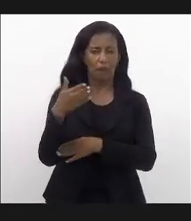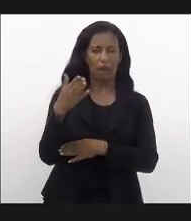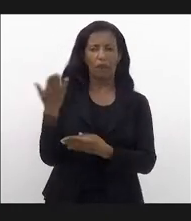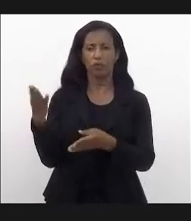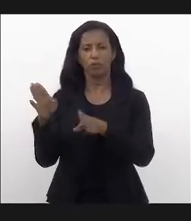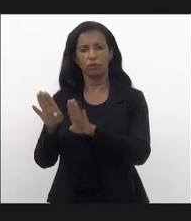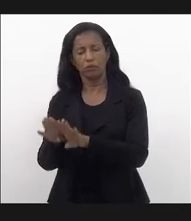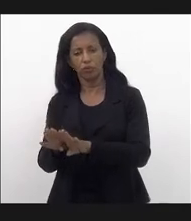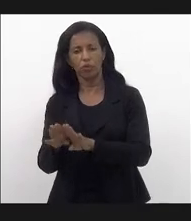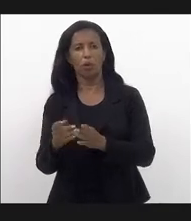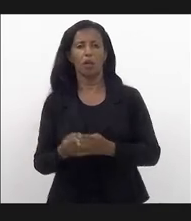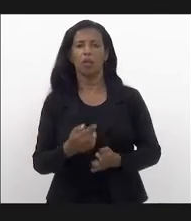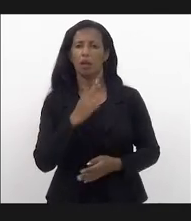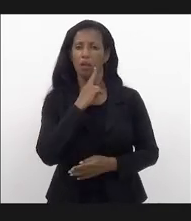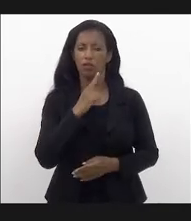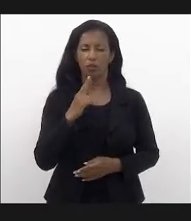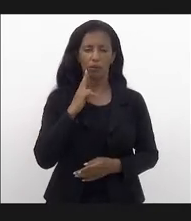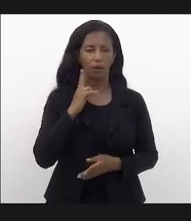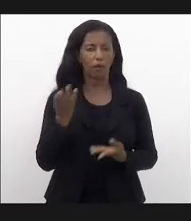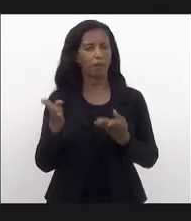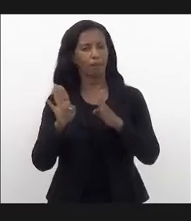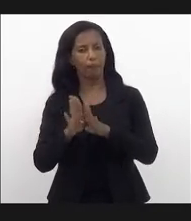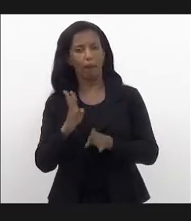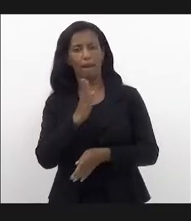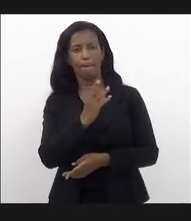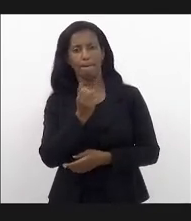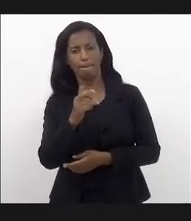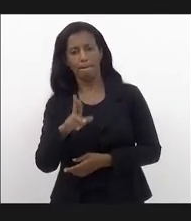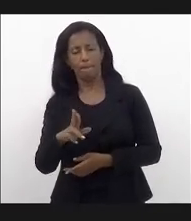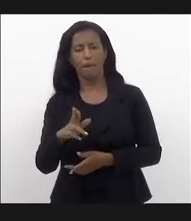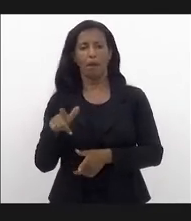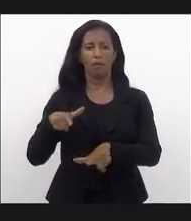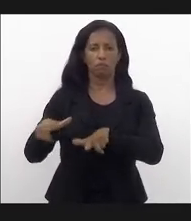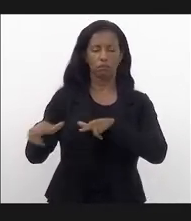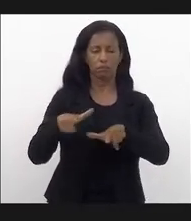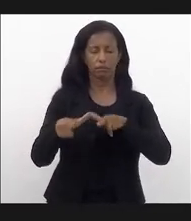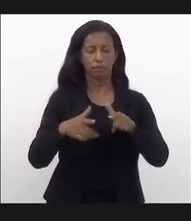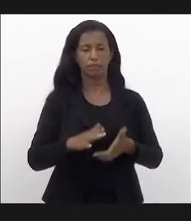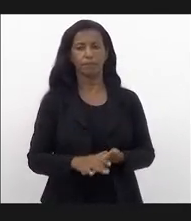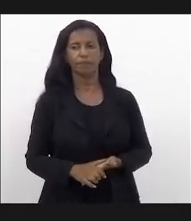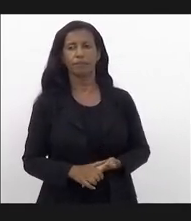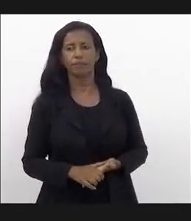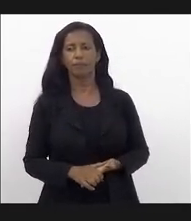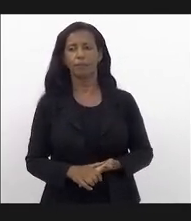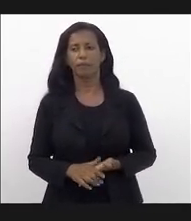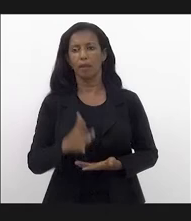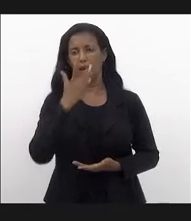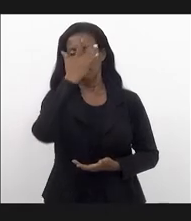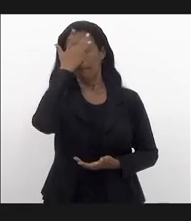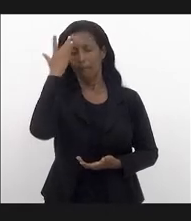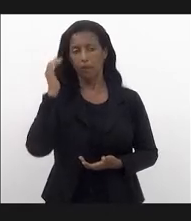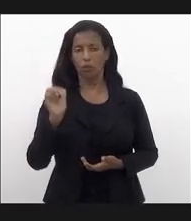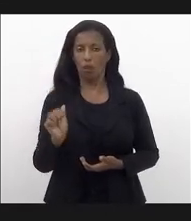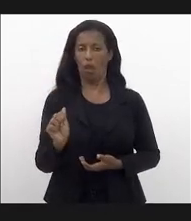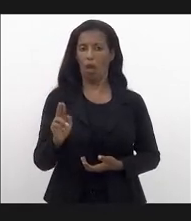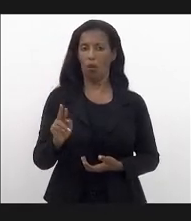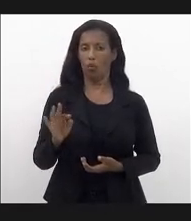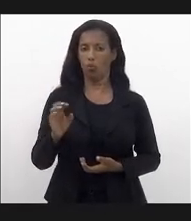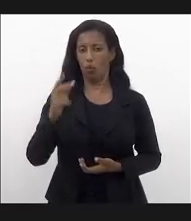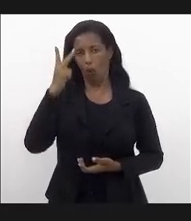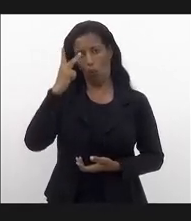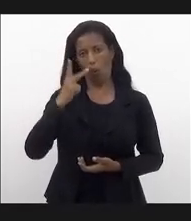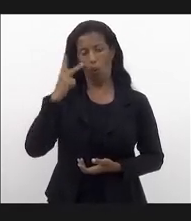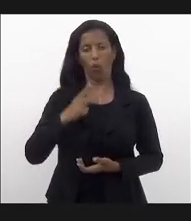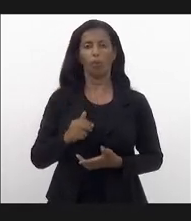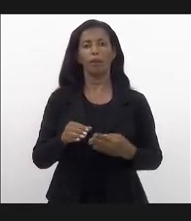rede de restaurantes bares prestadores de serviços pessoas autônomas guias de